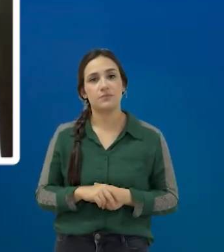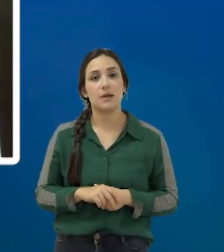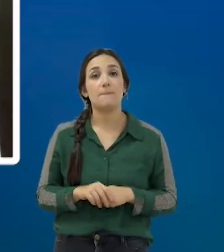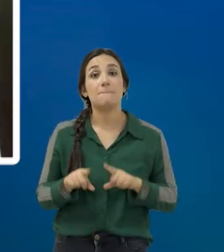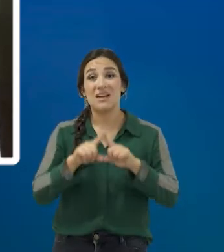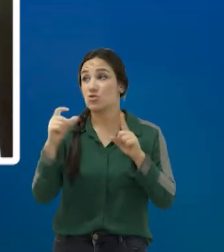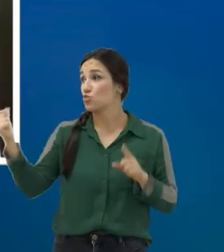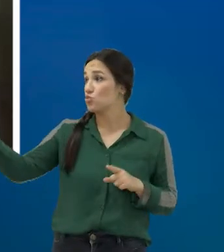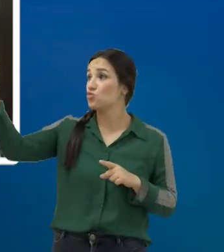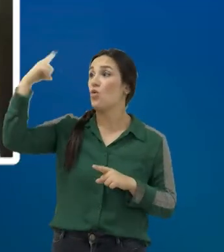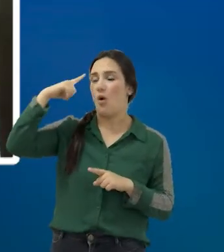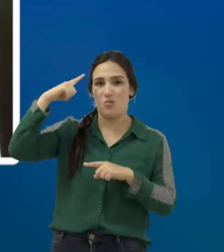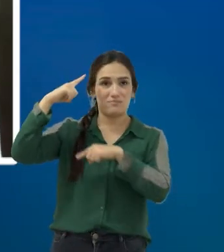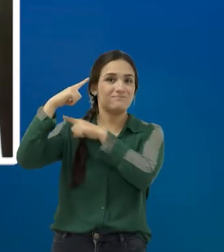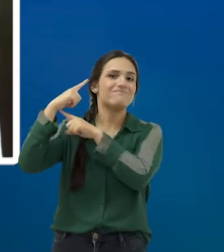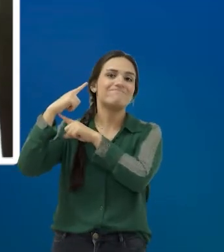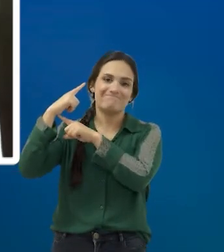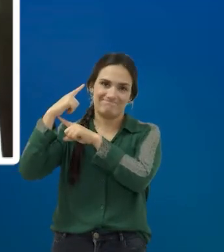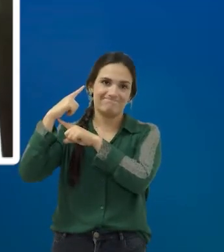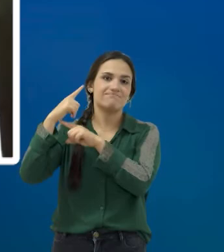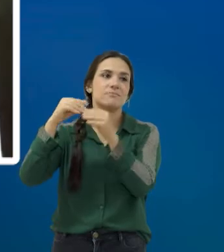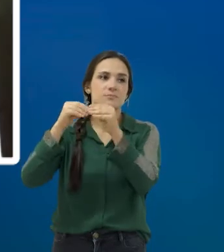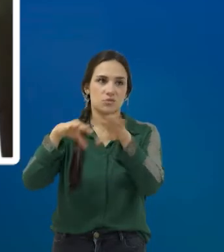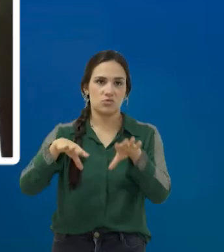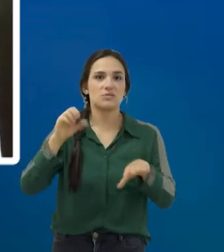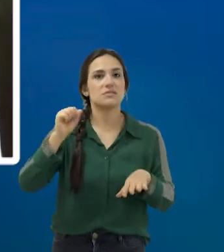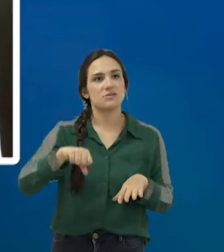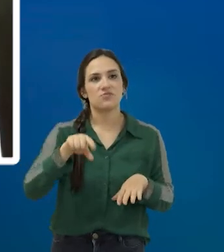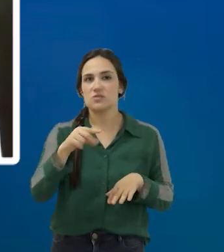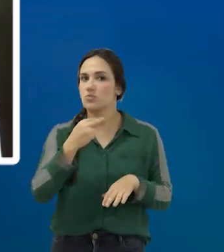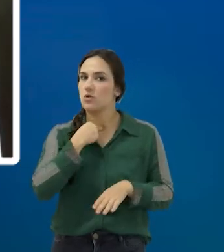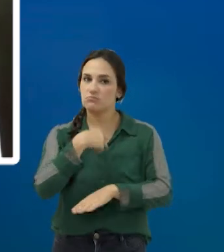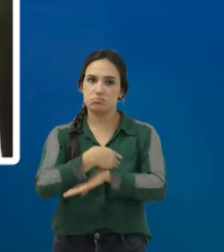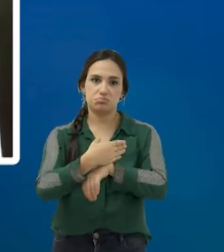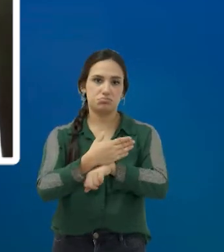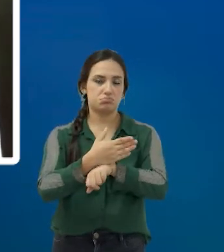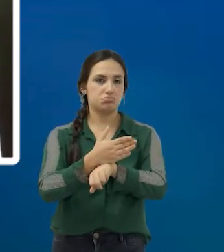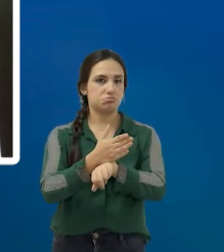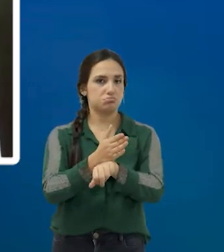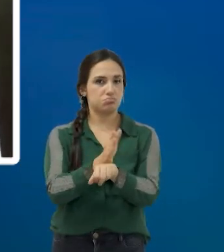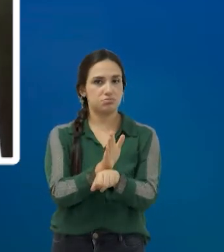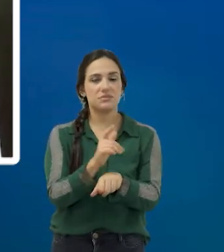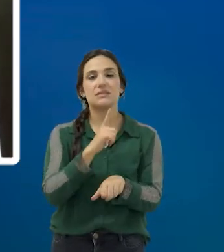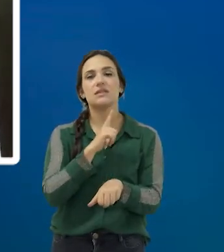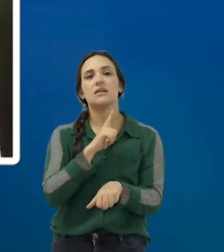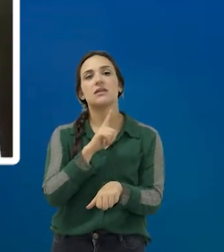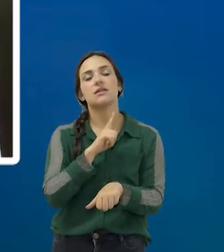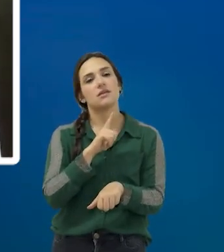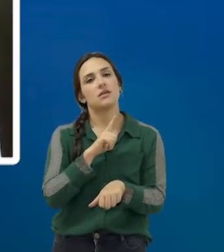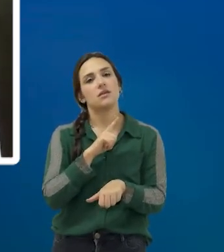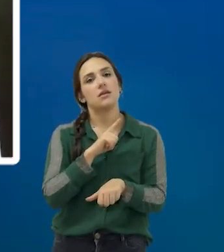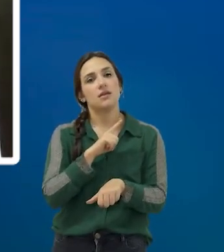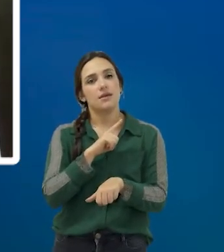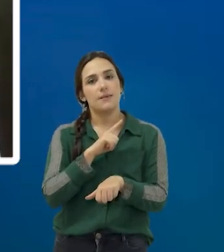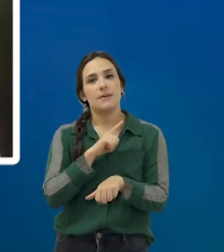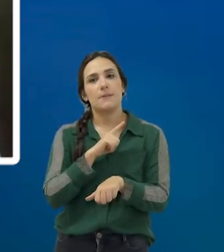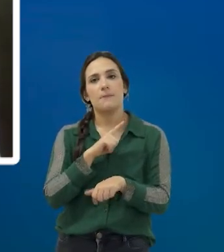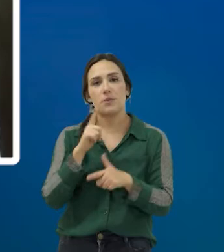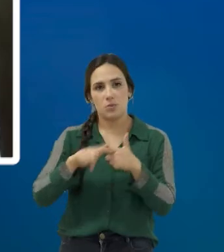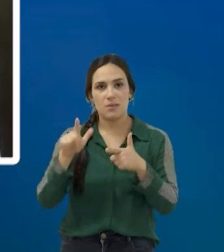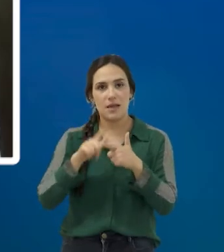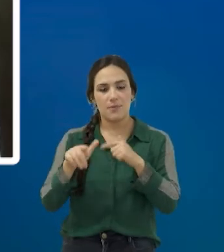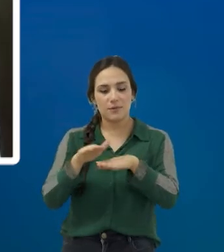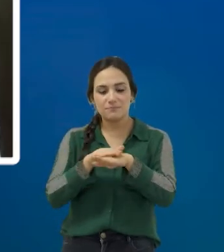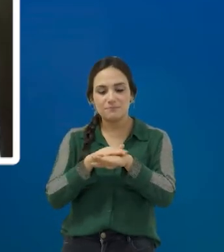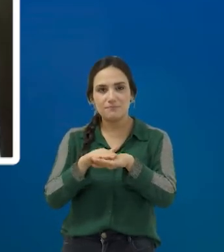transplante de medula óssea. Você deve evitar a exposição prolongada ao sol, porque desencadeia rejeição de pele. Então, assim,